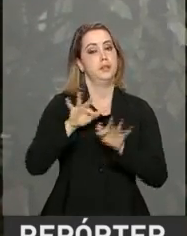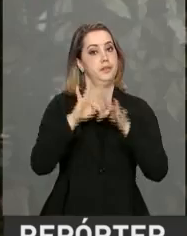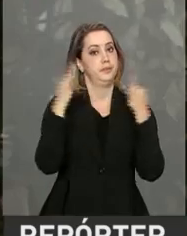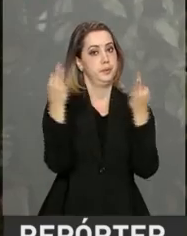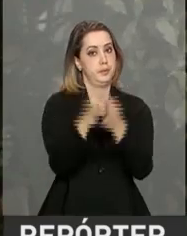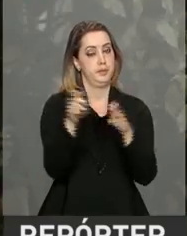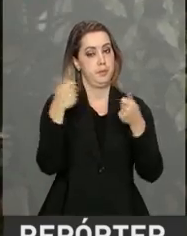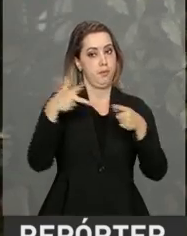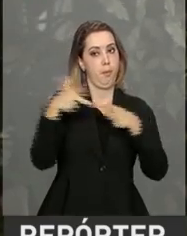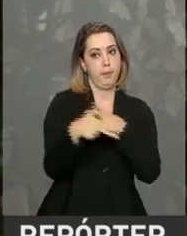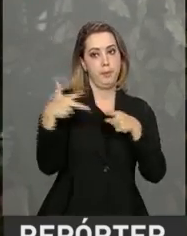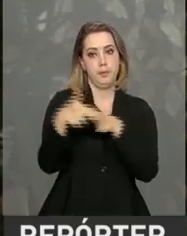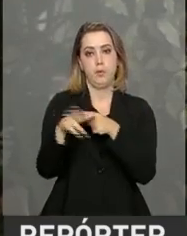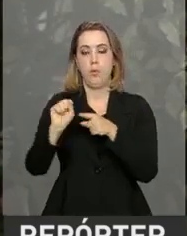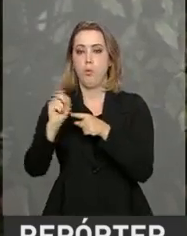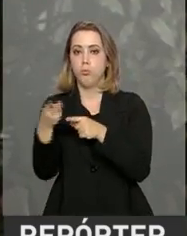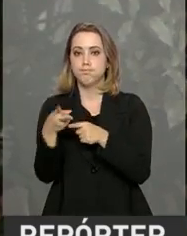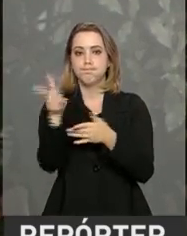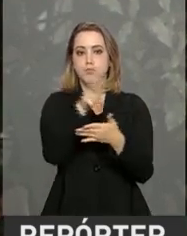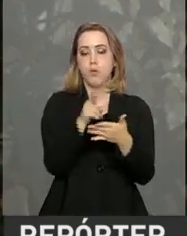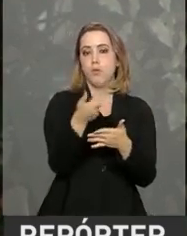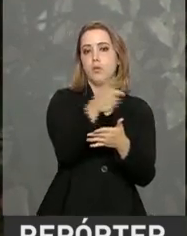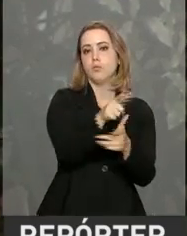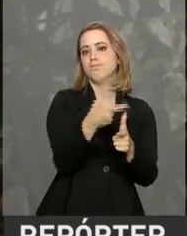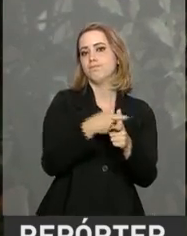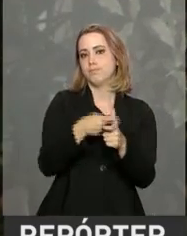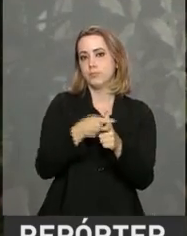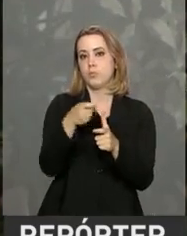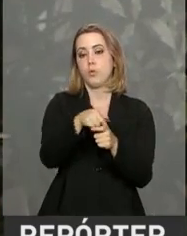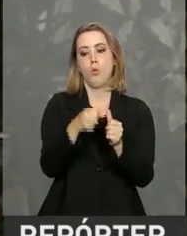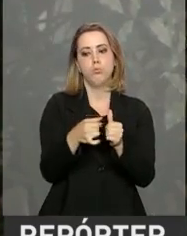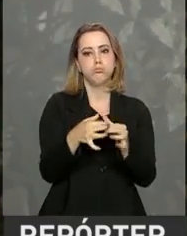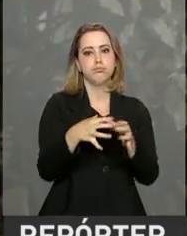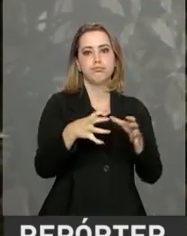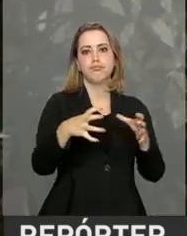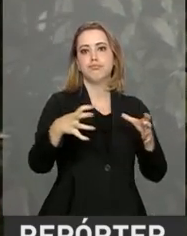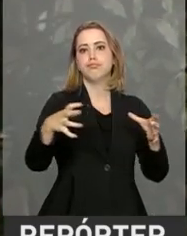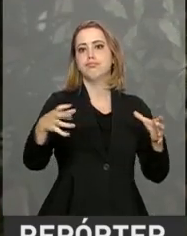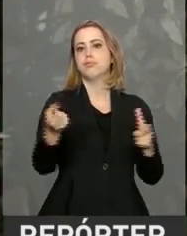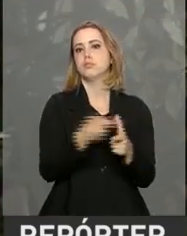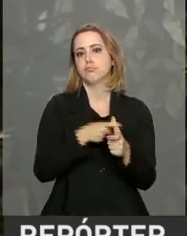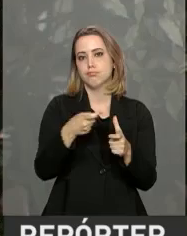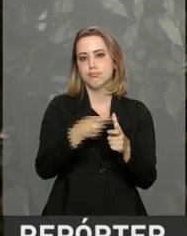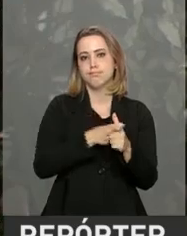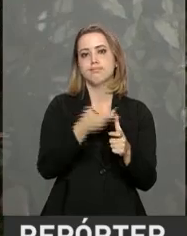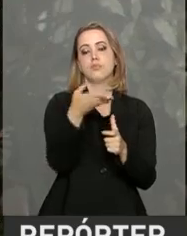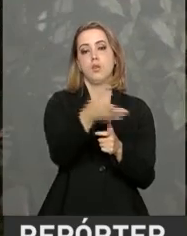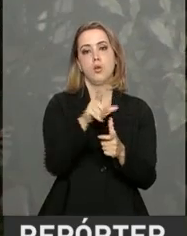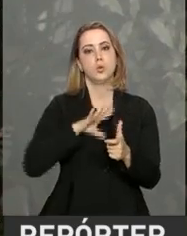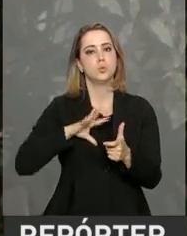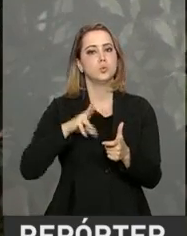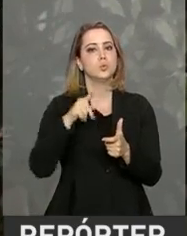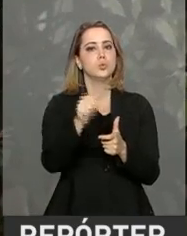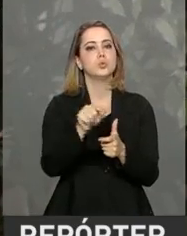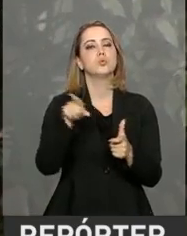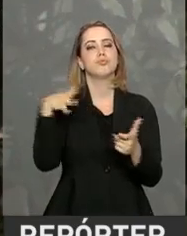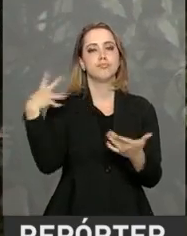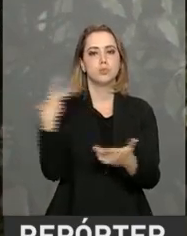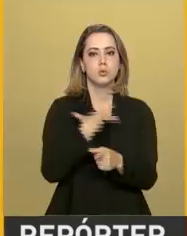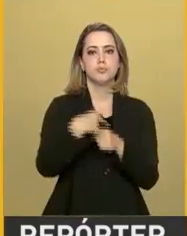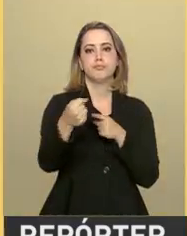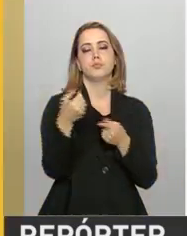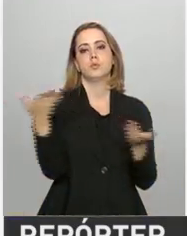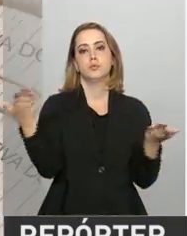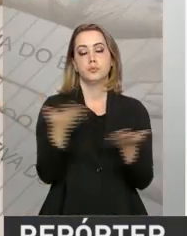cortar gastos e rever despesas, esse rombo vai aumentar ao longo do tempo, colocando em risco tudo o que ela conquistou até